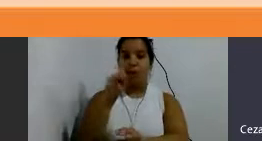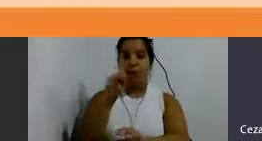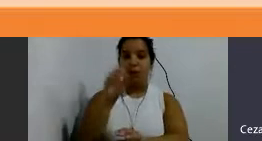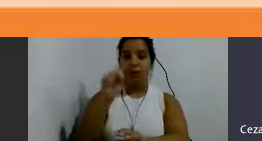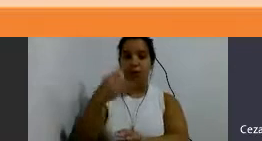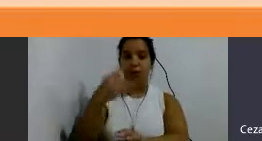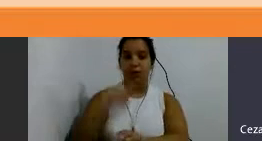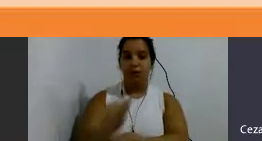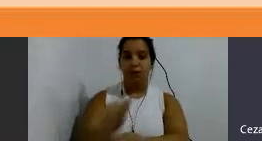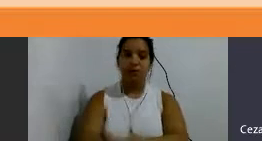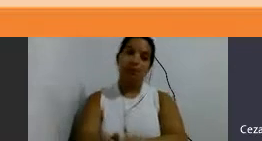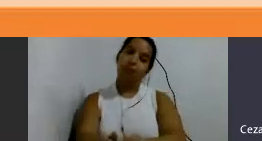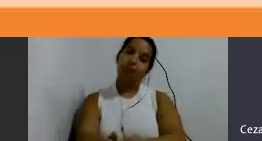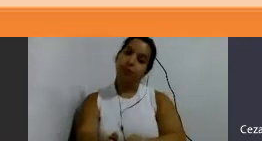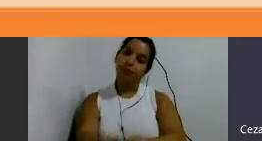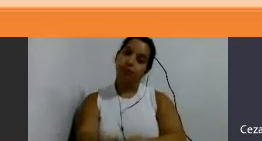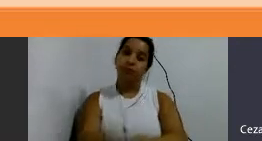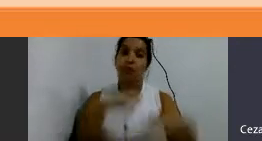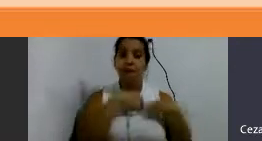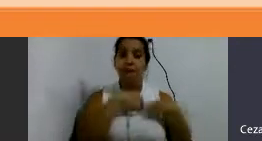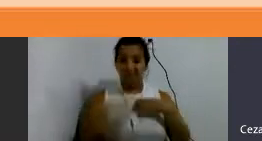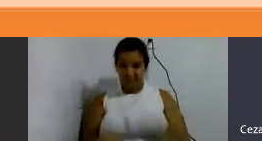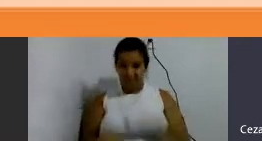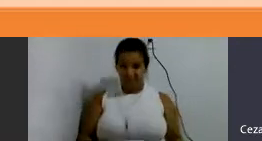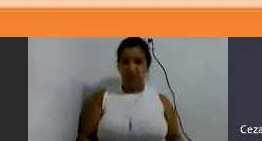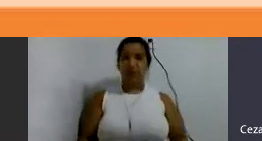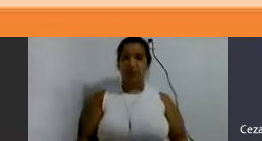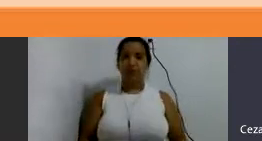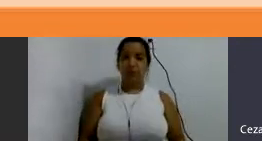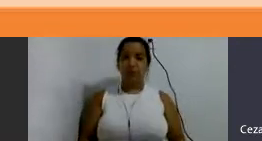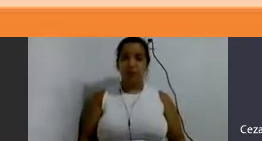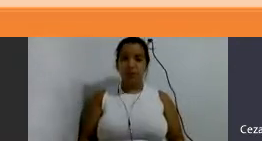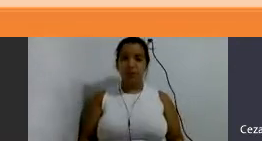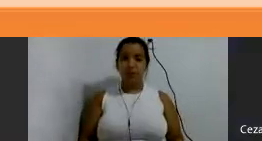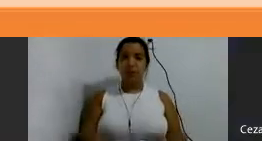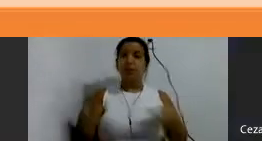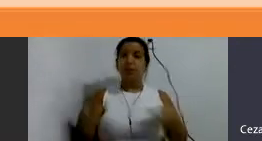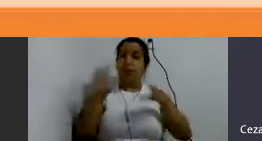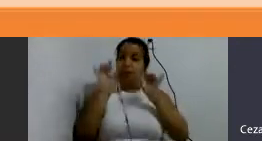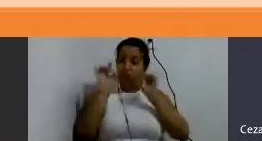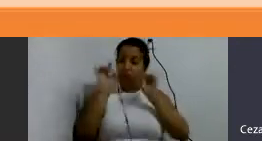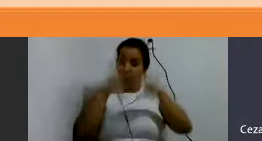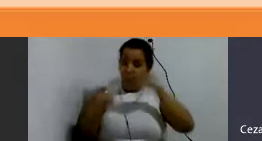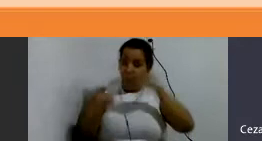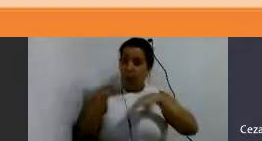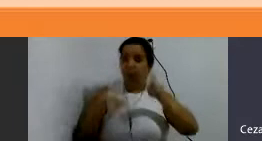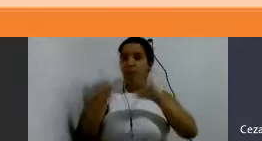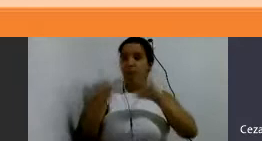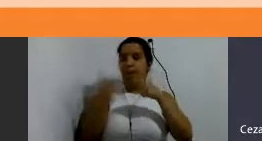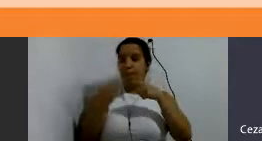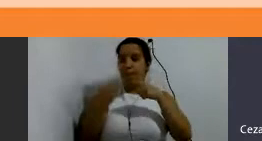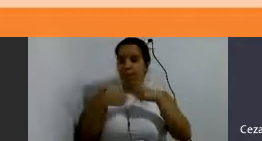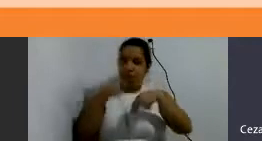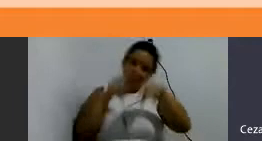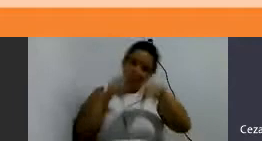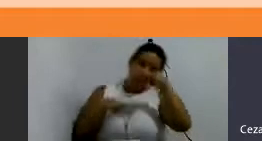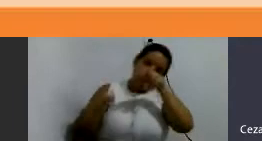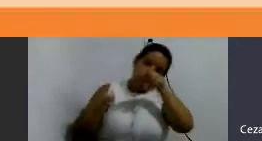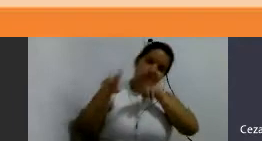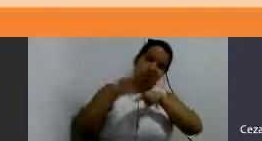A leishmaniose visceral, então a gente tem diagnóstico clínico. Então, o médico ele vai analisar o